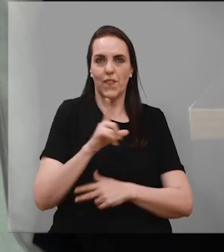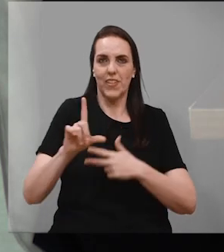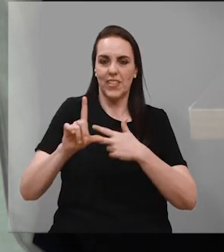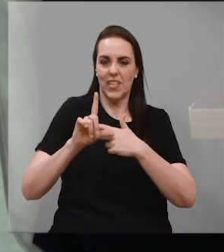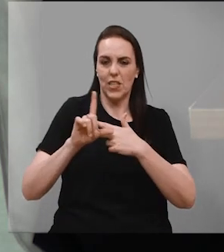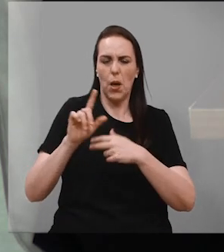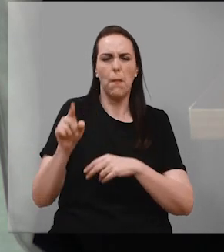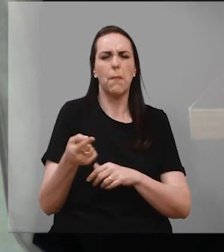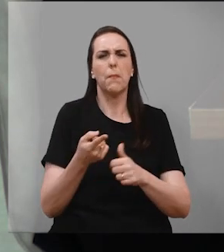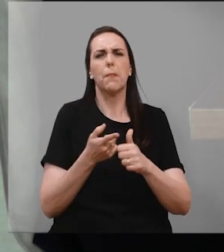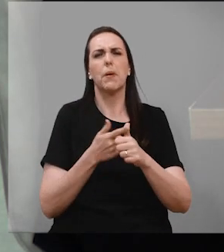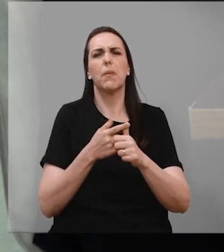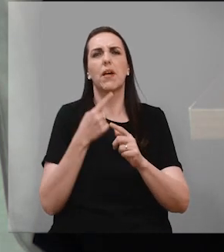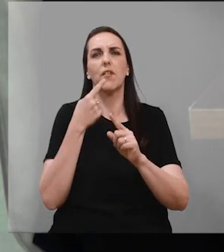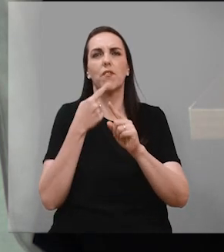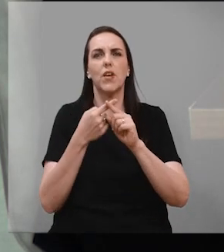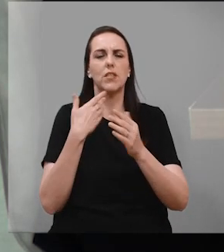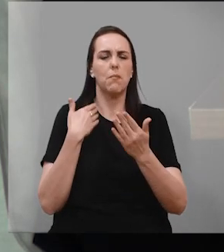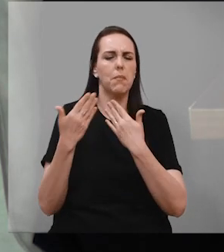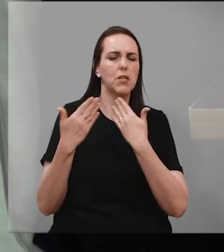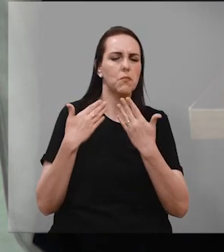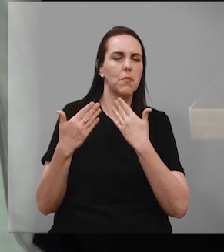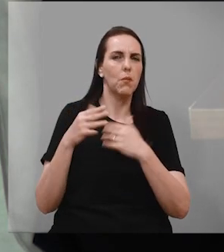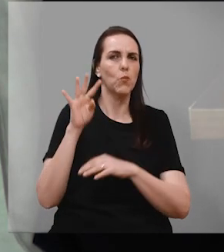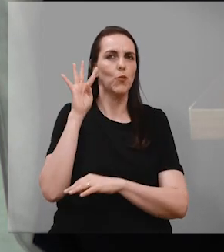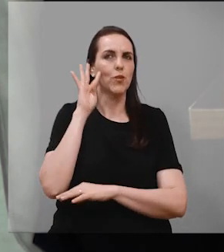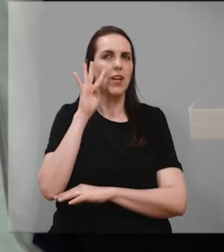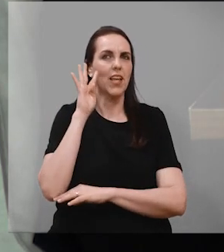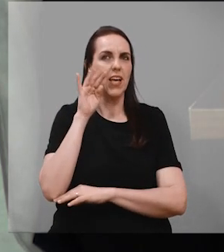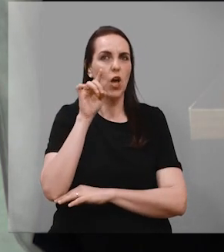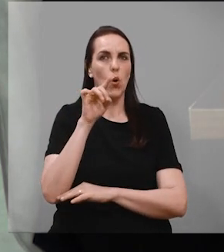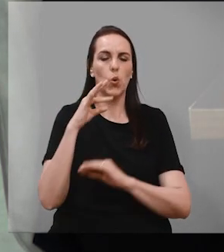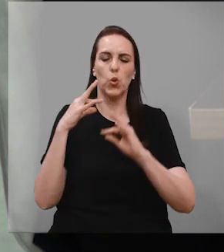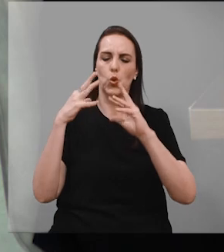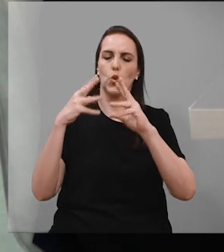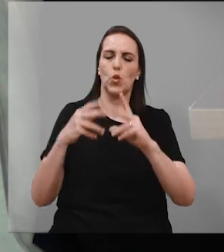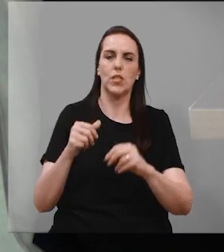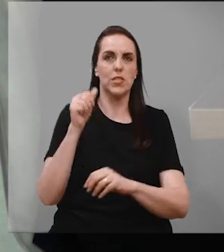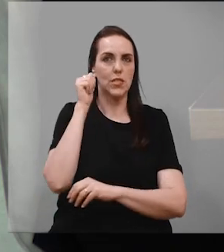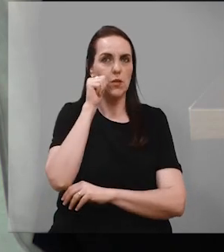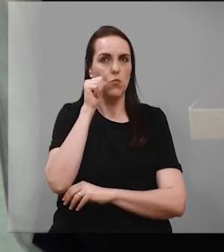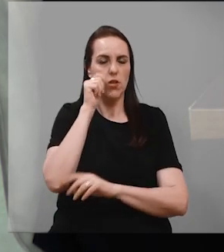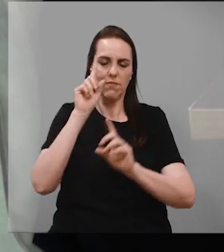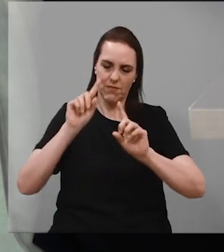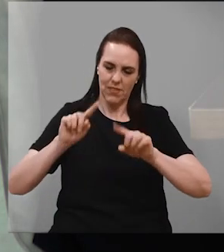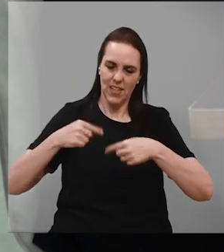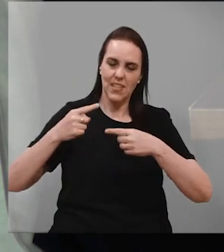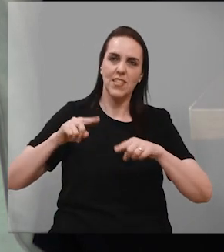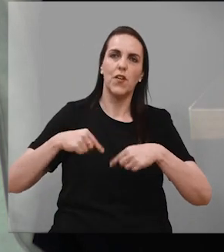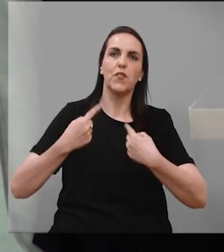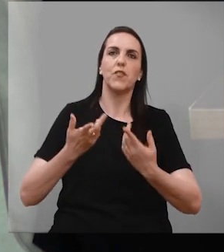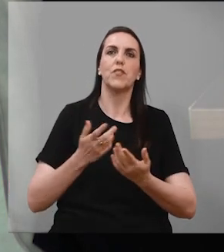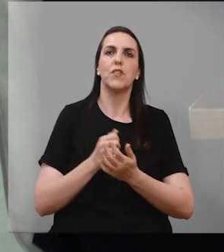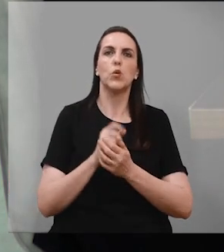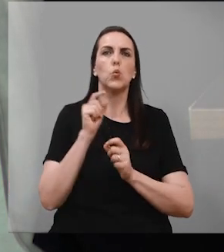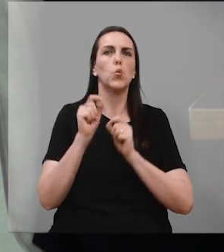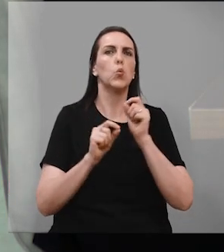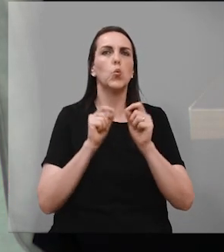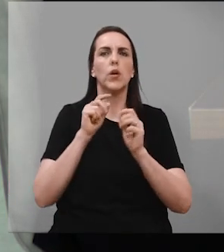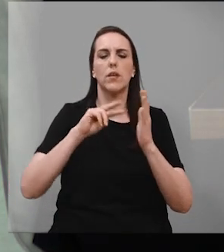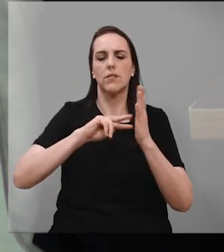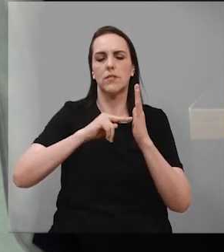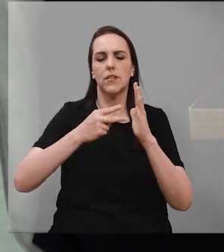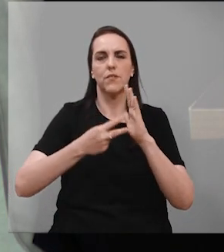legislatura. Pela primeira vez, assim, um bate-papo muito legal com todas as mulheres, falando dos desafios, do